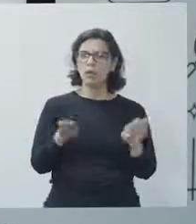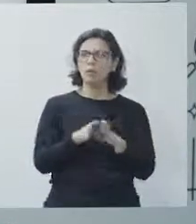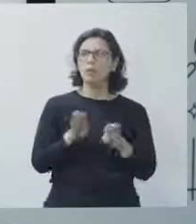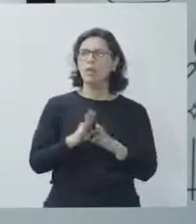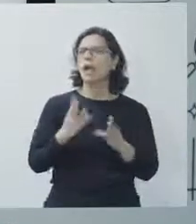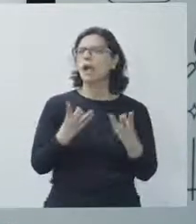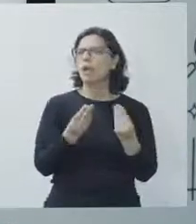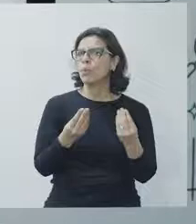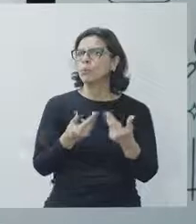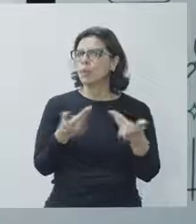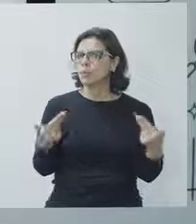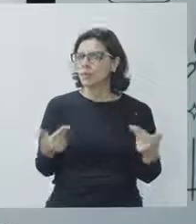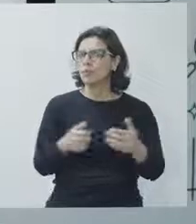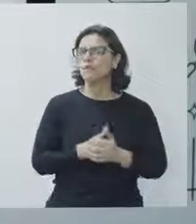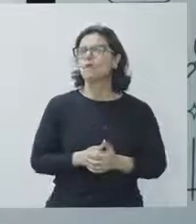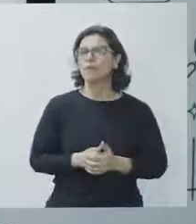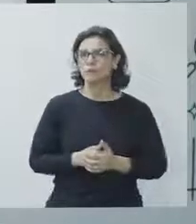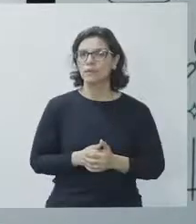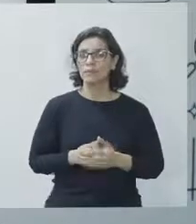que